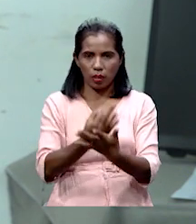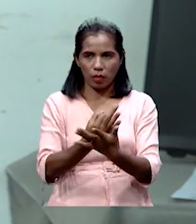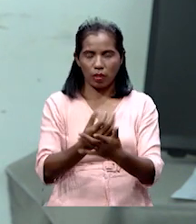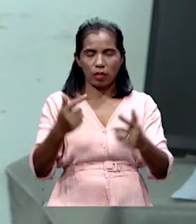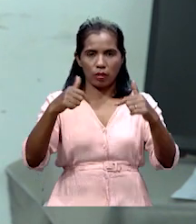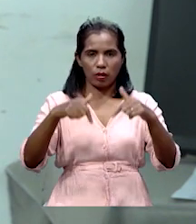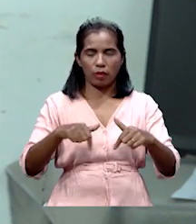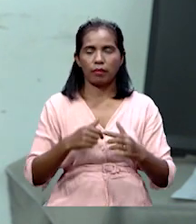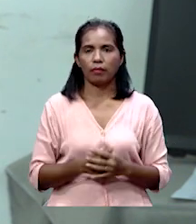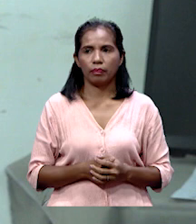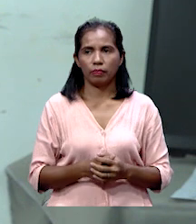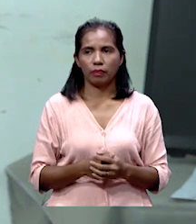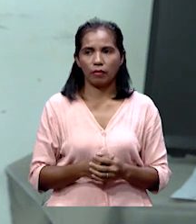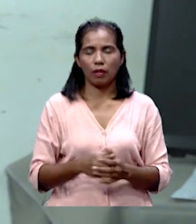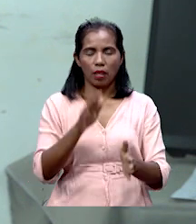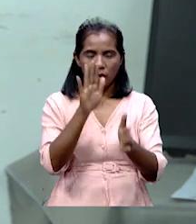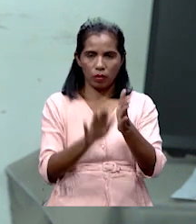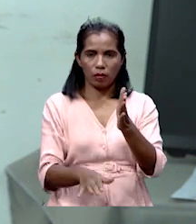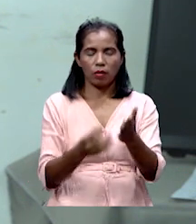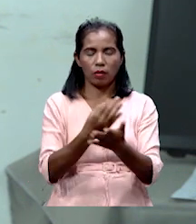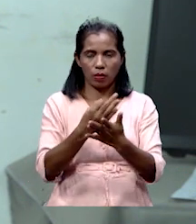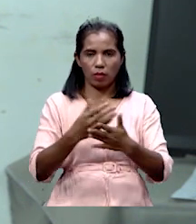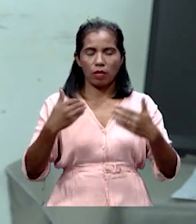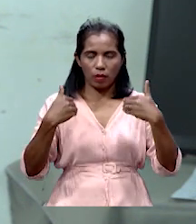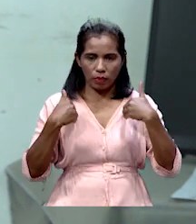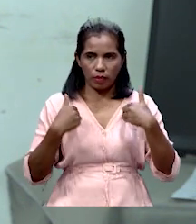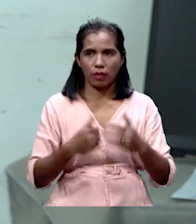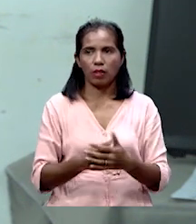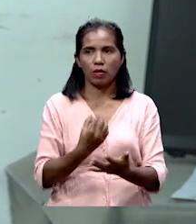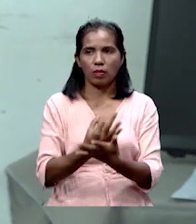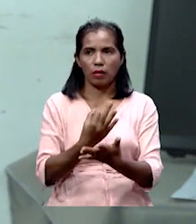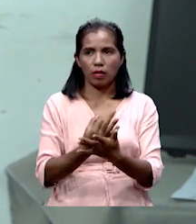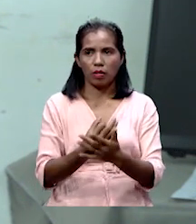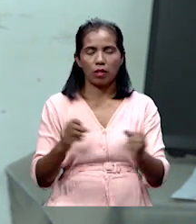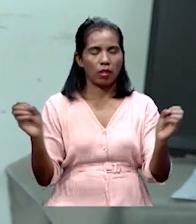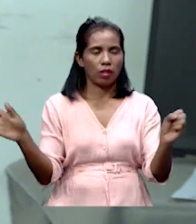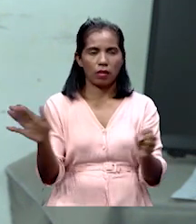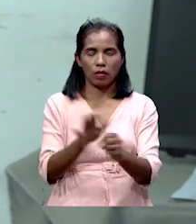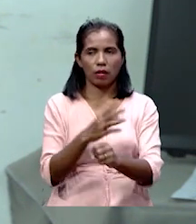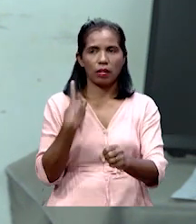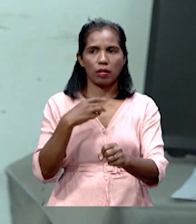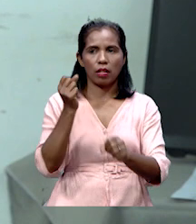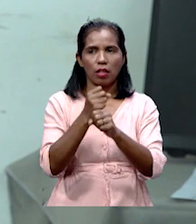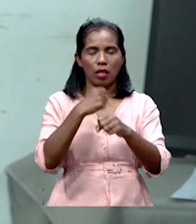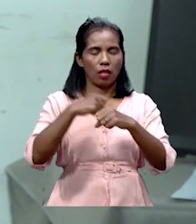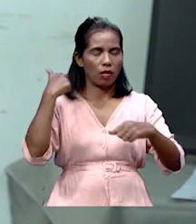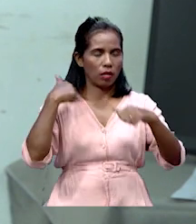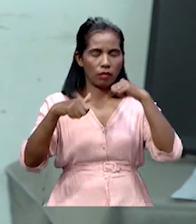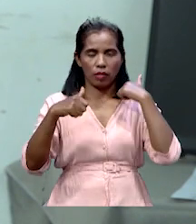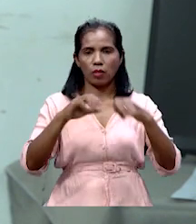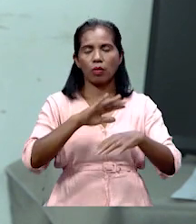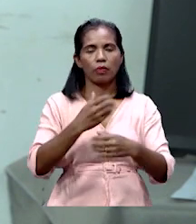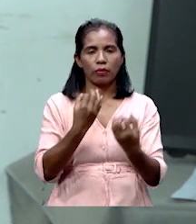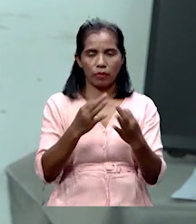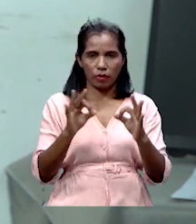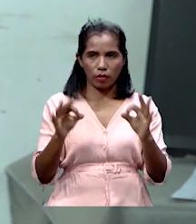iha redusam orsamento nebe iha então orçamento não é mais suficiente para ir tu lá a atividade tomar ser nebe programa